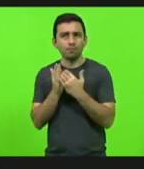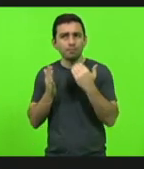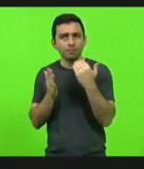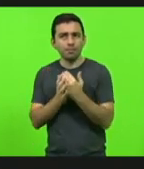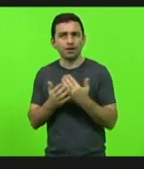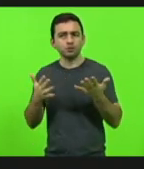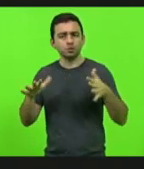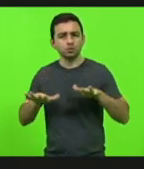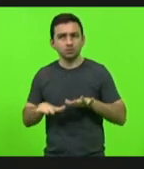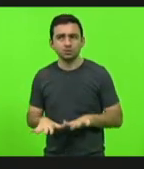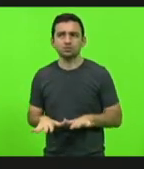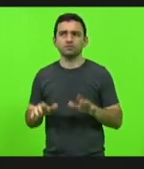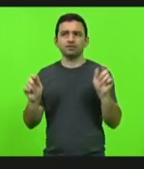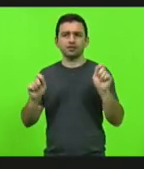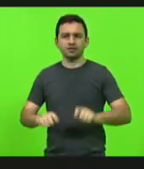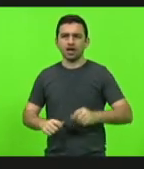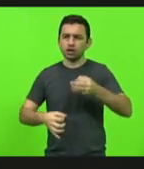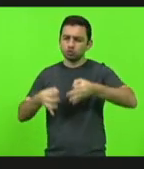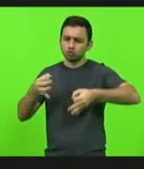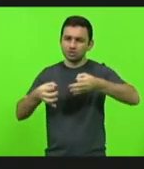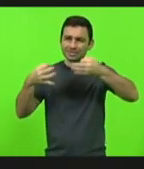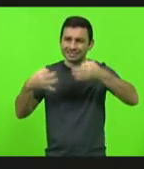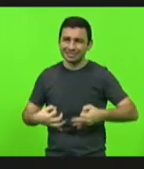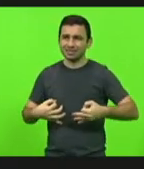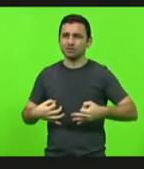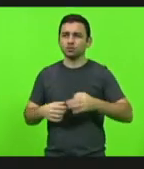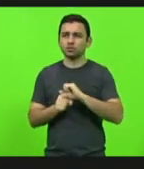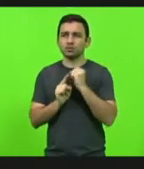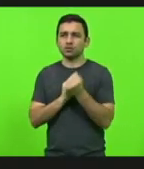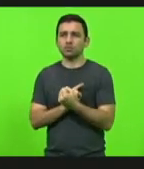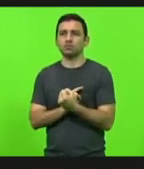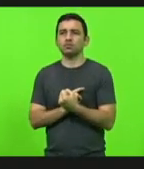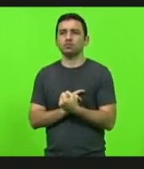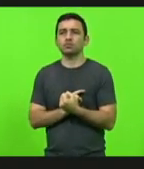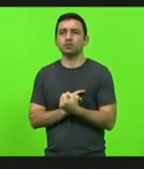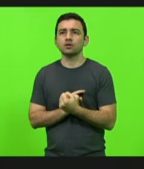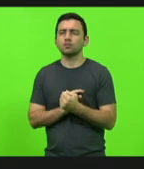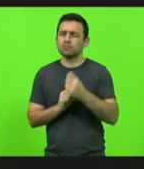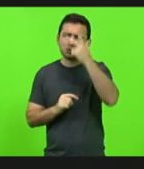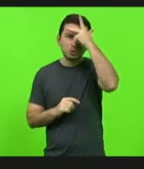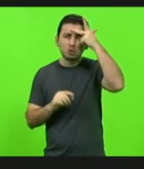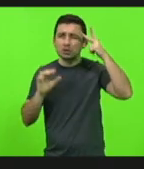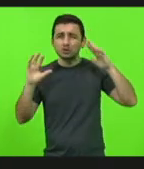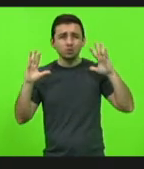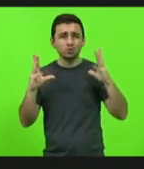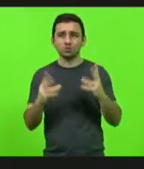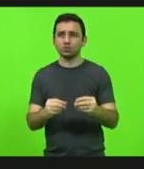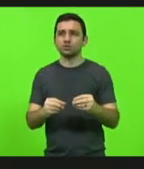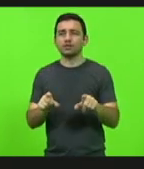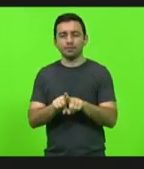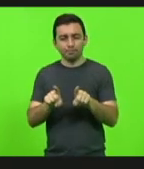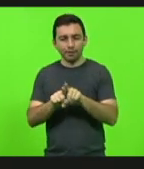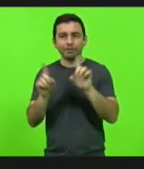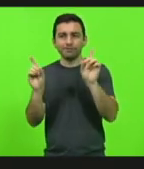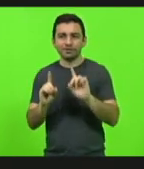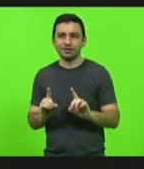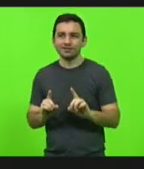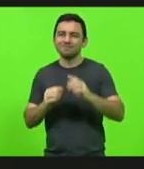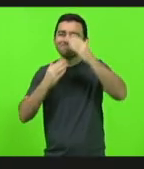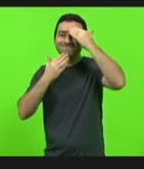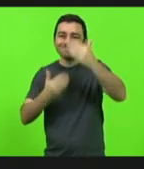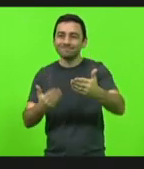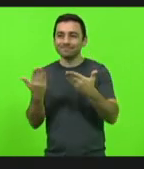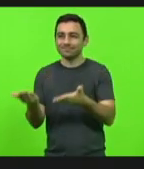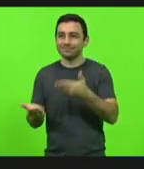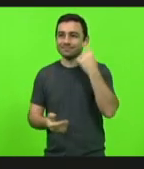inclusiva e promove a justiça social para todas as pessoas e também para as pessoas com deficiência meu muito obrigado